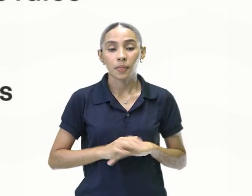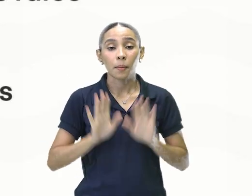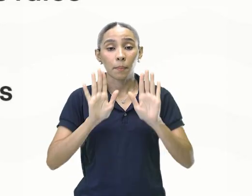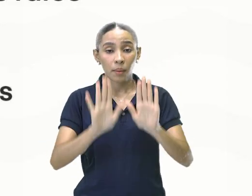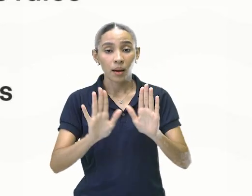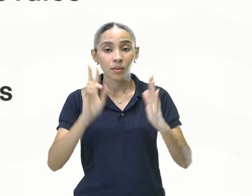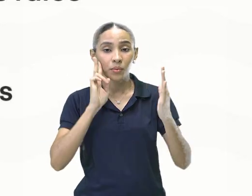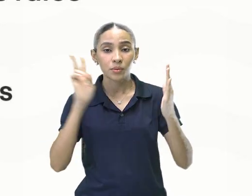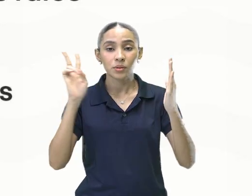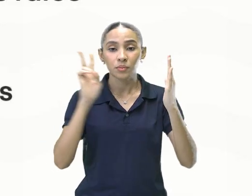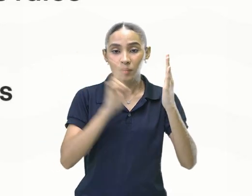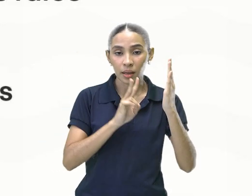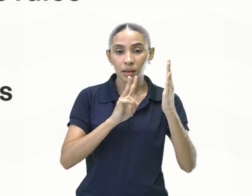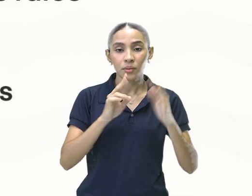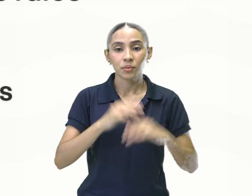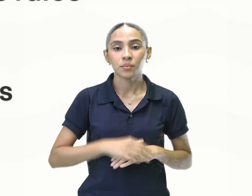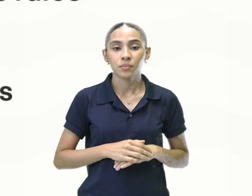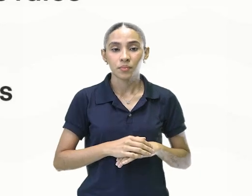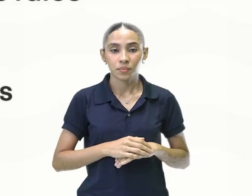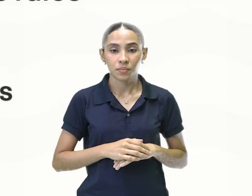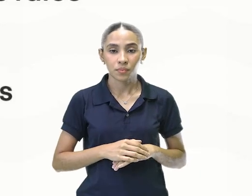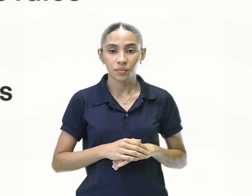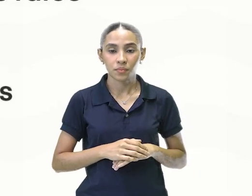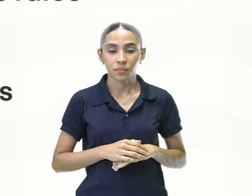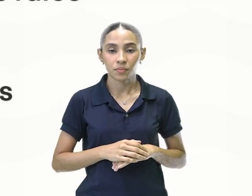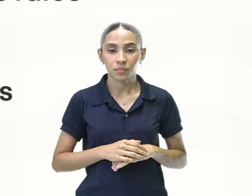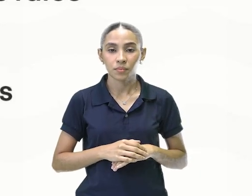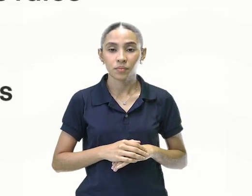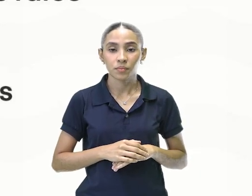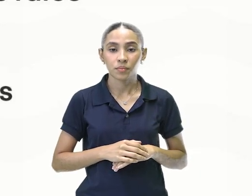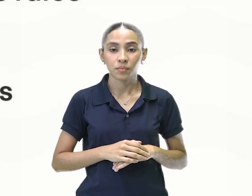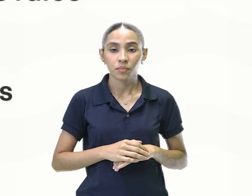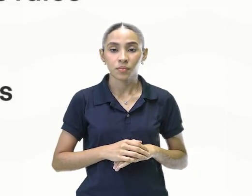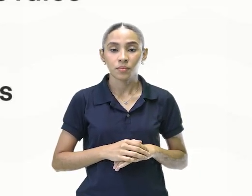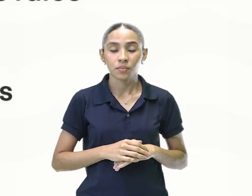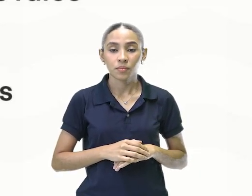espelhos. Os espelhos,